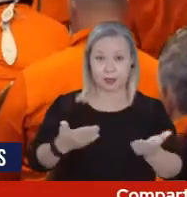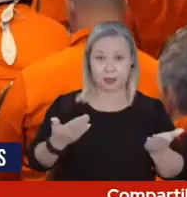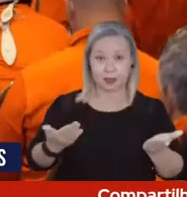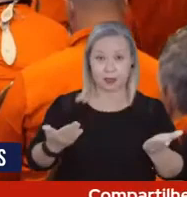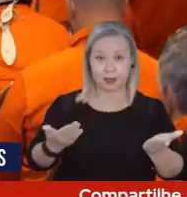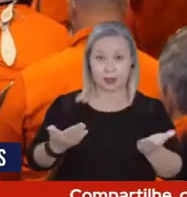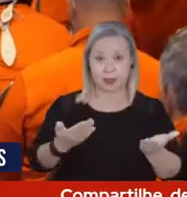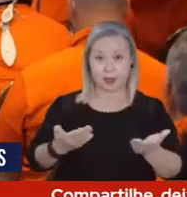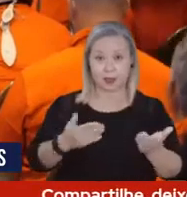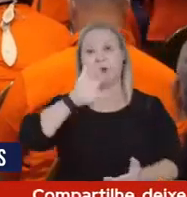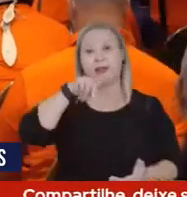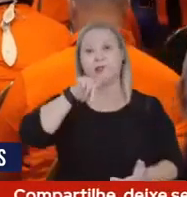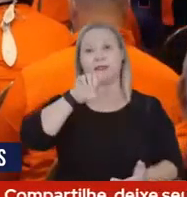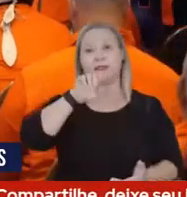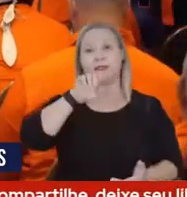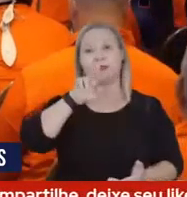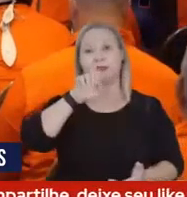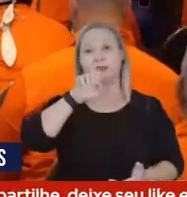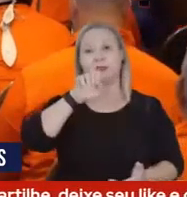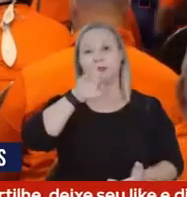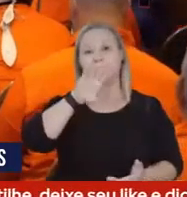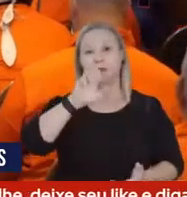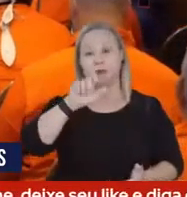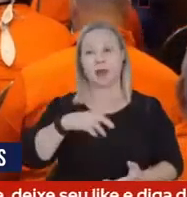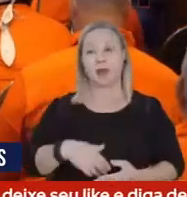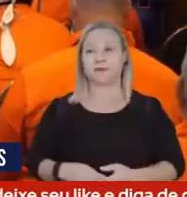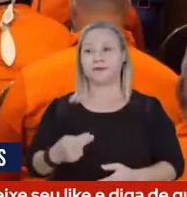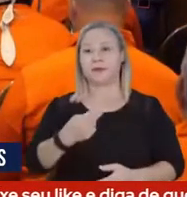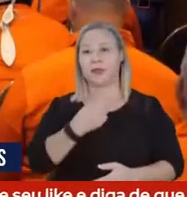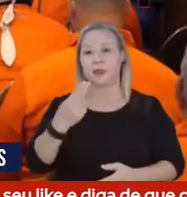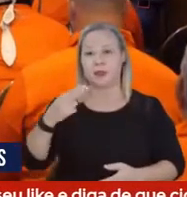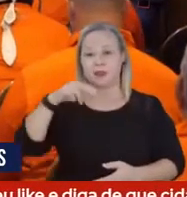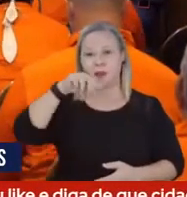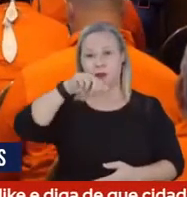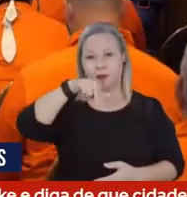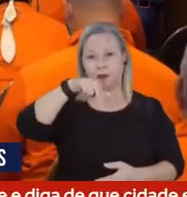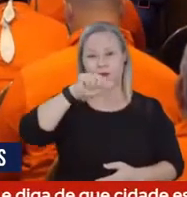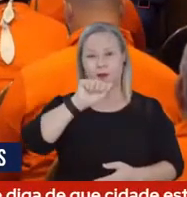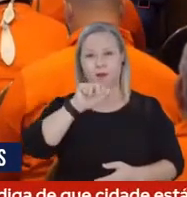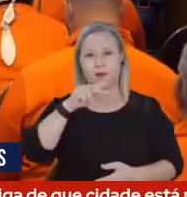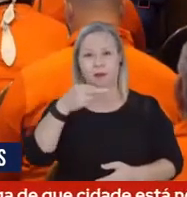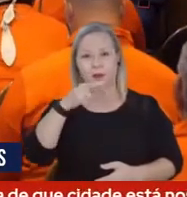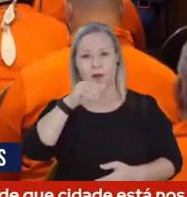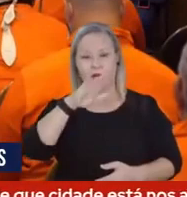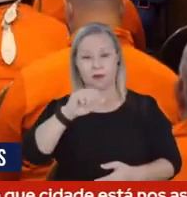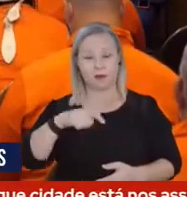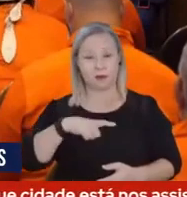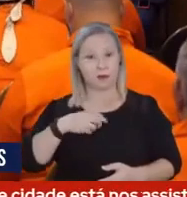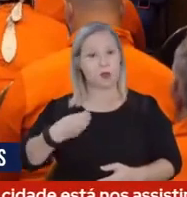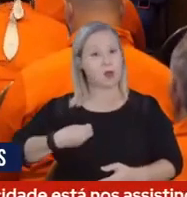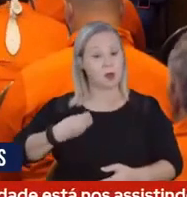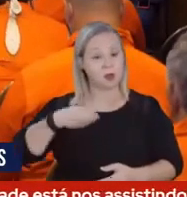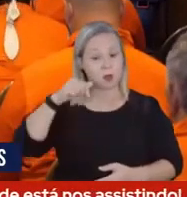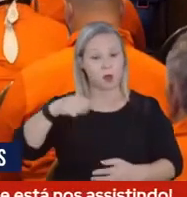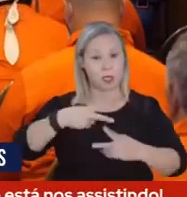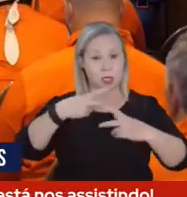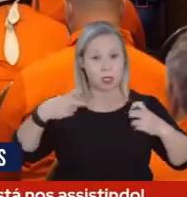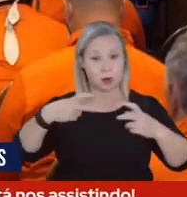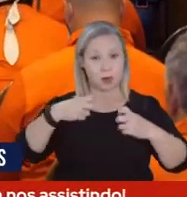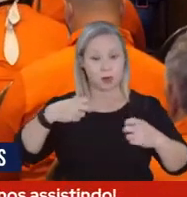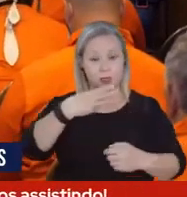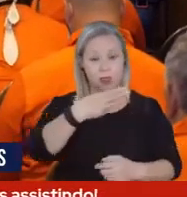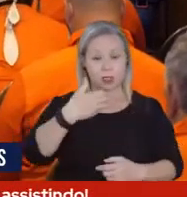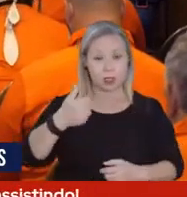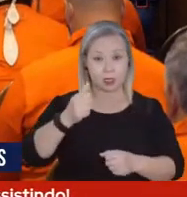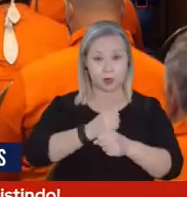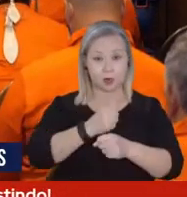Eu sou na Áustria, sou 31 anos da Petrobras, presidente Lula. Mas trabalhei 15 desses 31